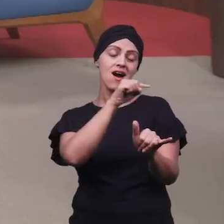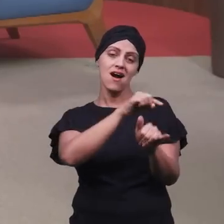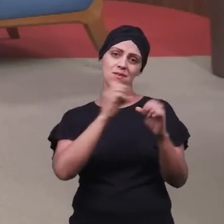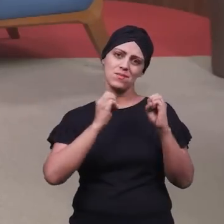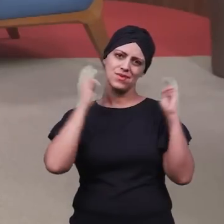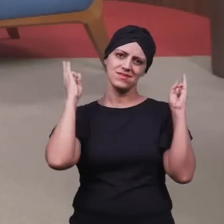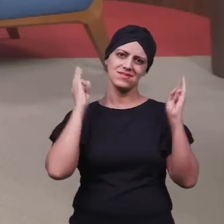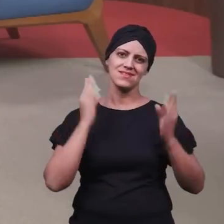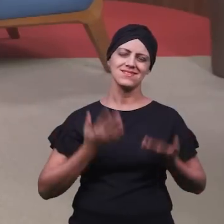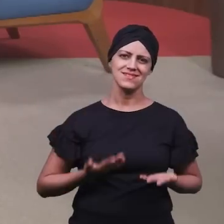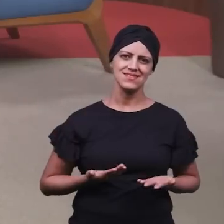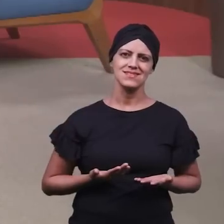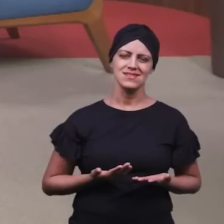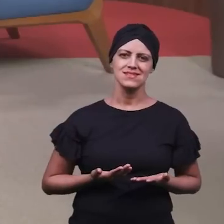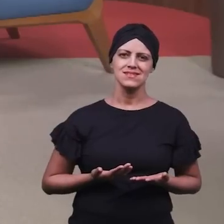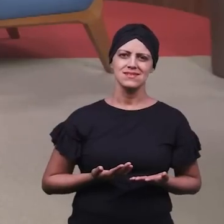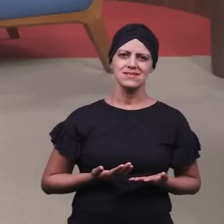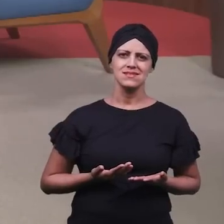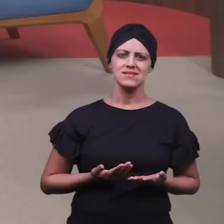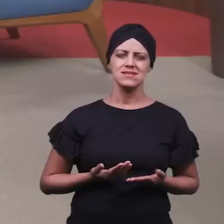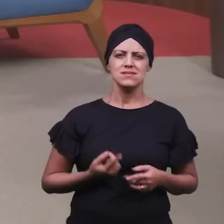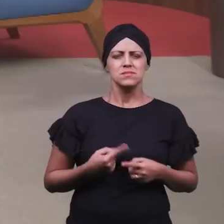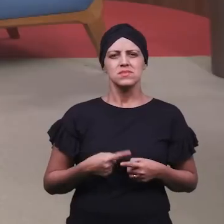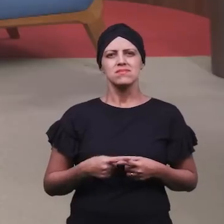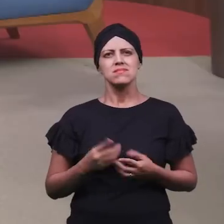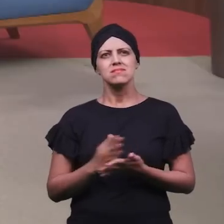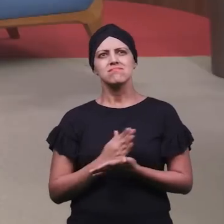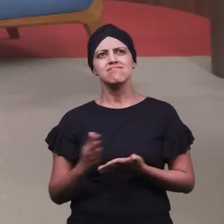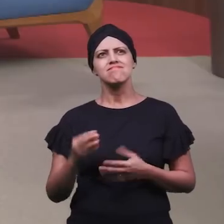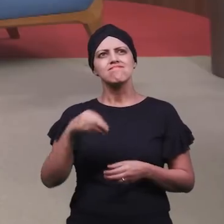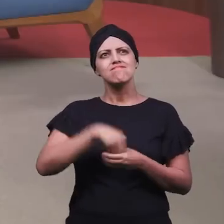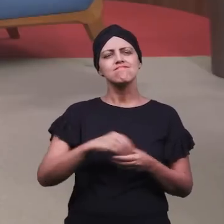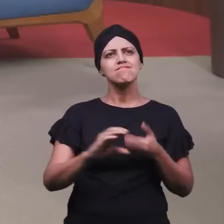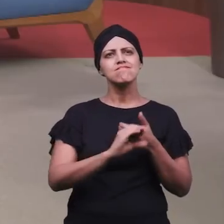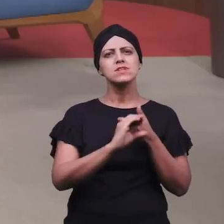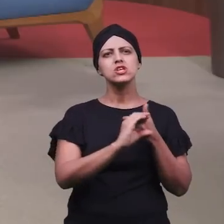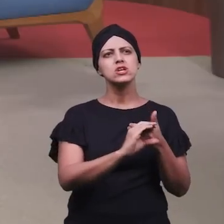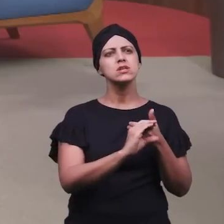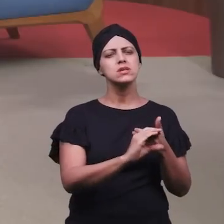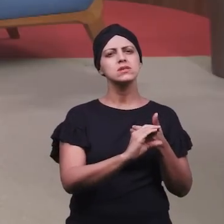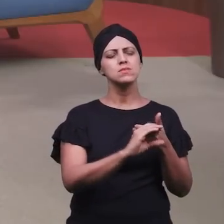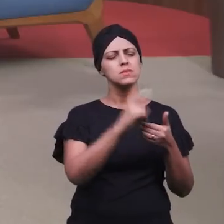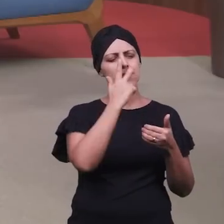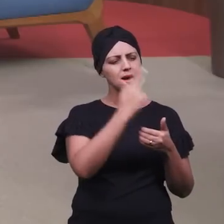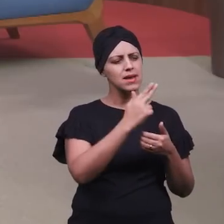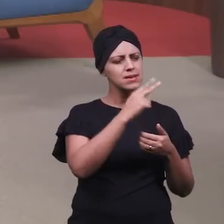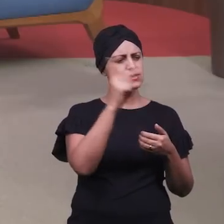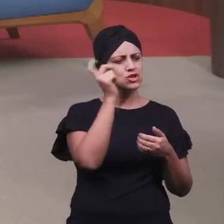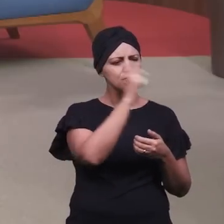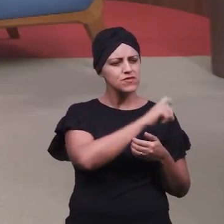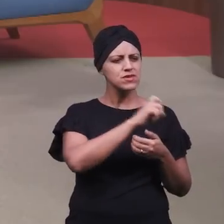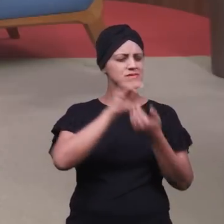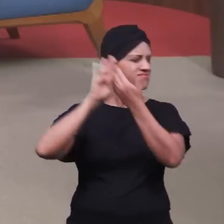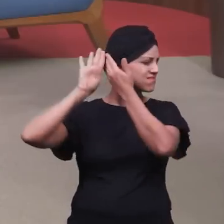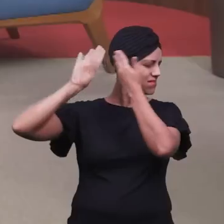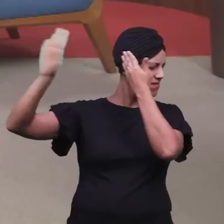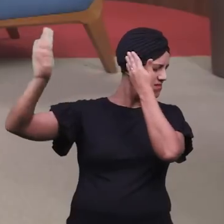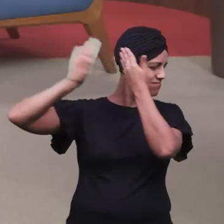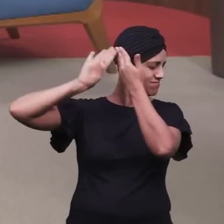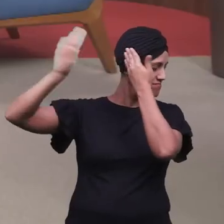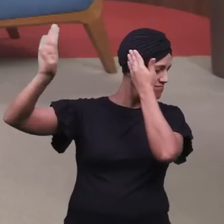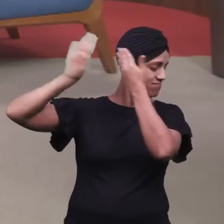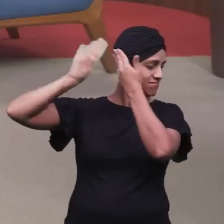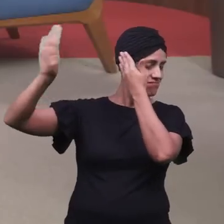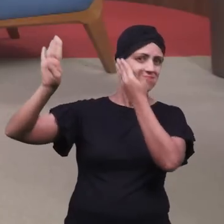que a grande dificuldade, muitas vezes, dentro do cristianismo é essa disposição em ouvir o que Deus